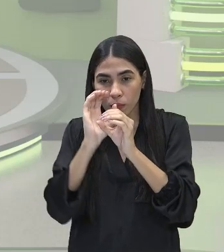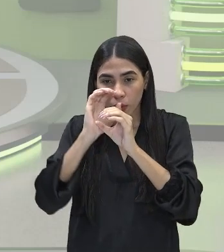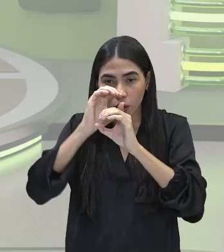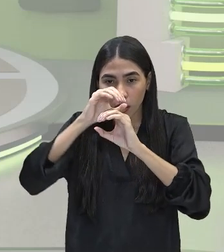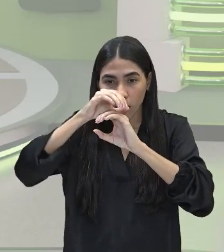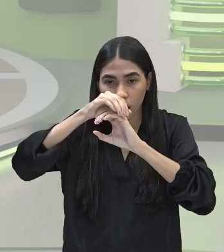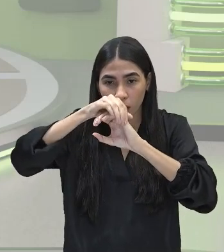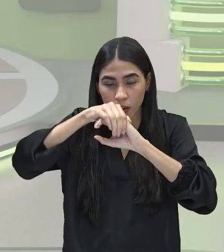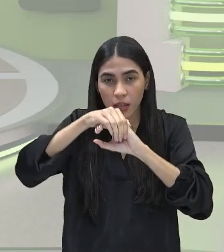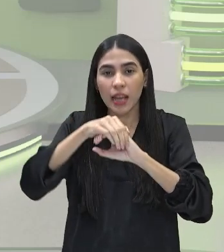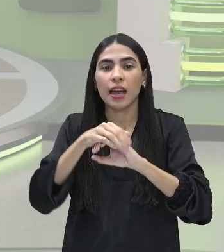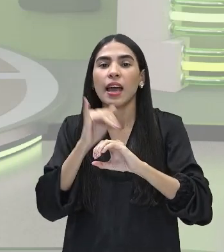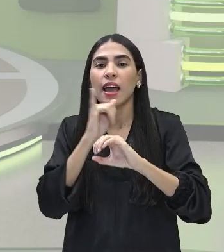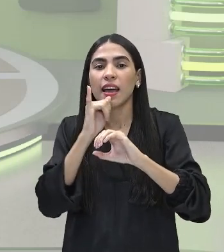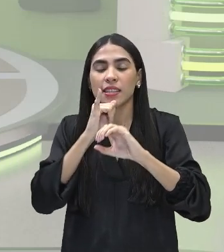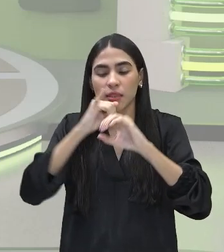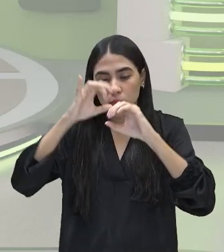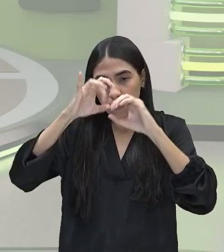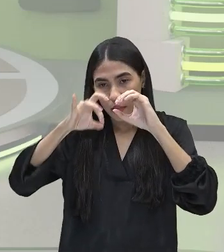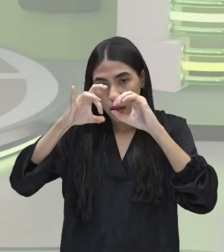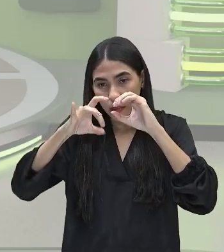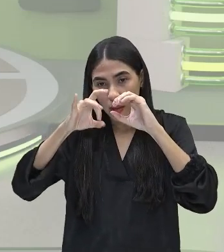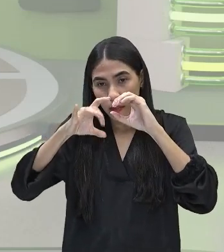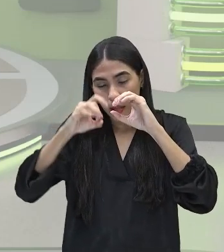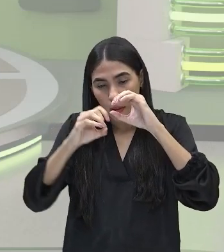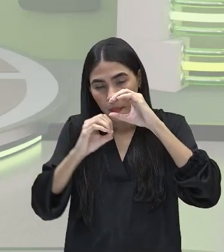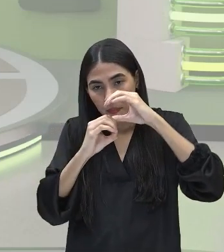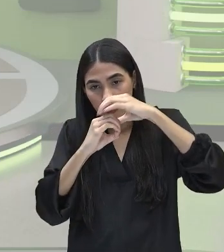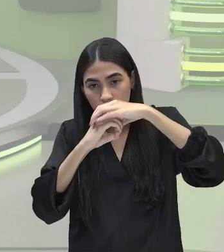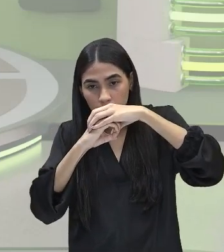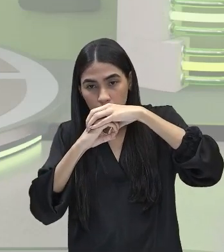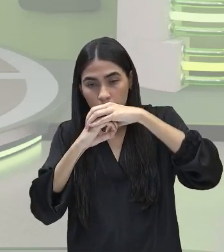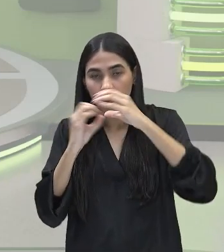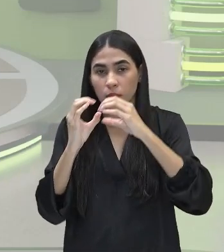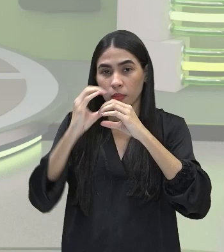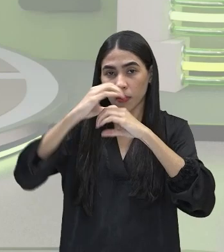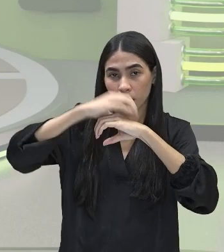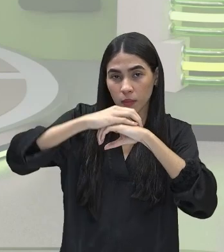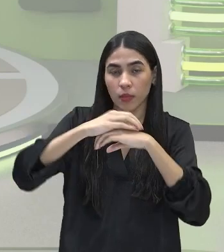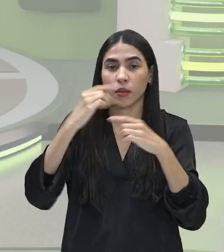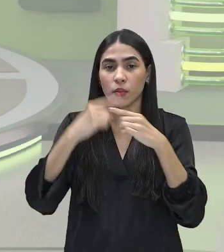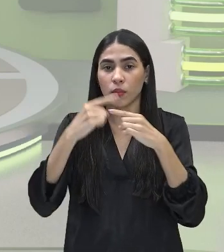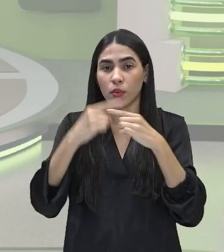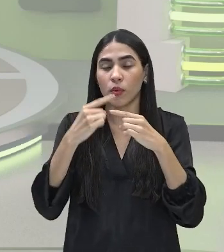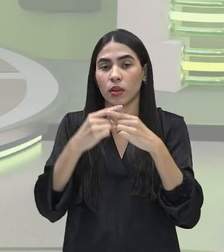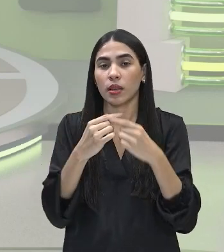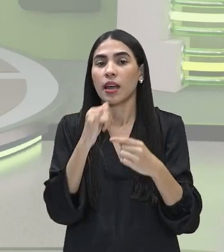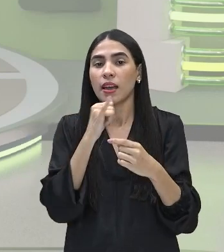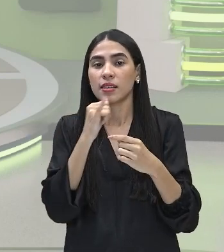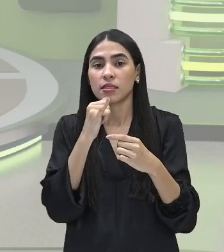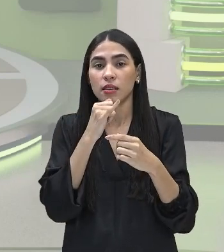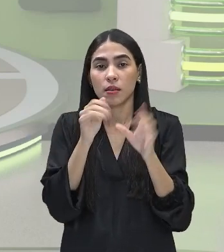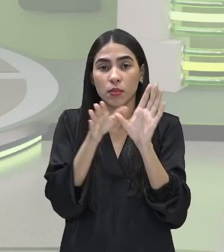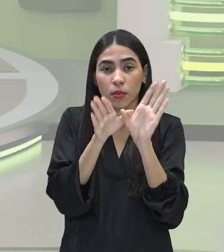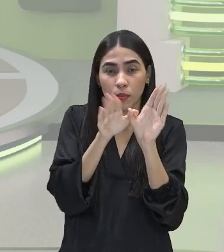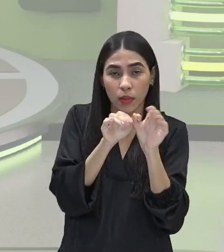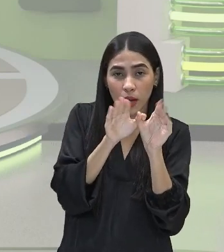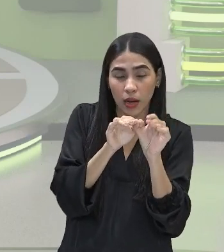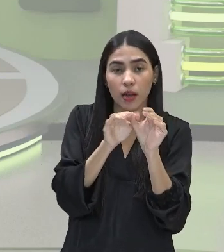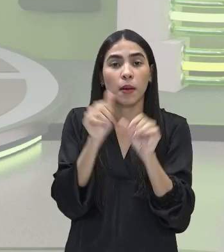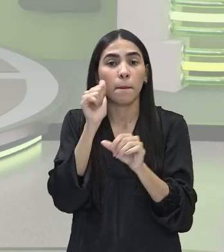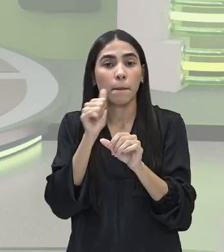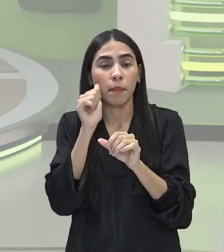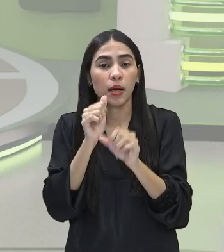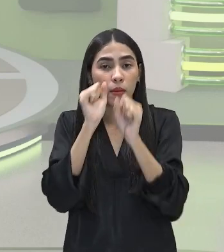chocar, né? Vão chocar os ovos, eles vão ficar revezando justamente para que a ave, a mãe, né, ela